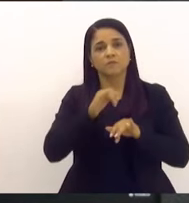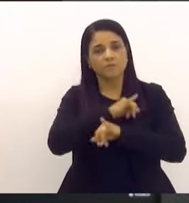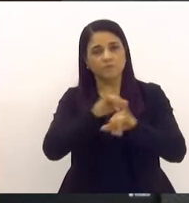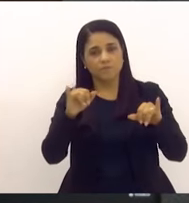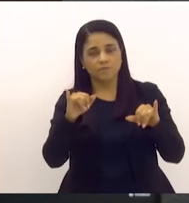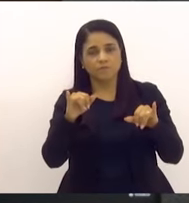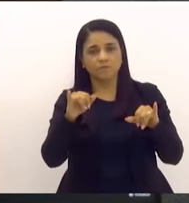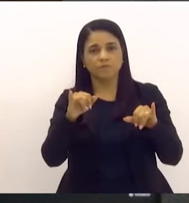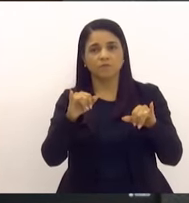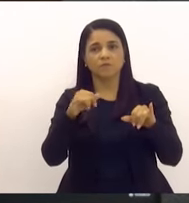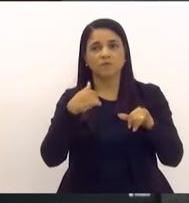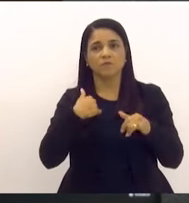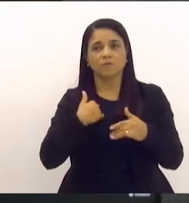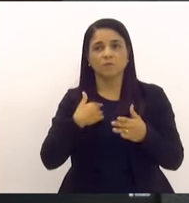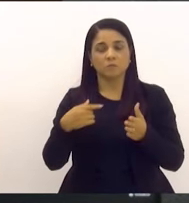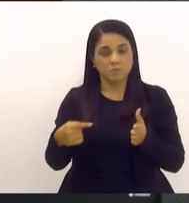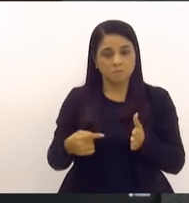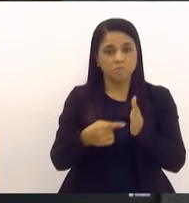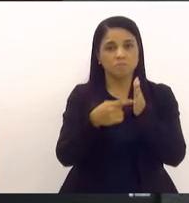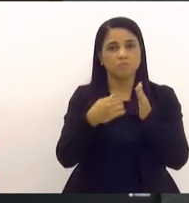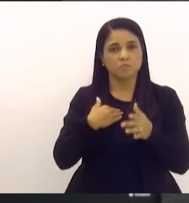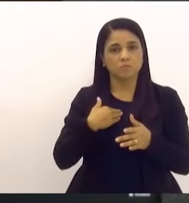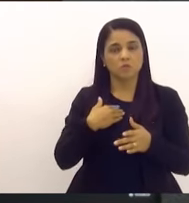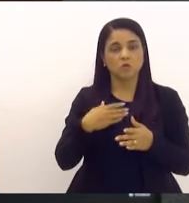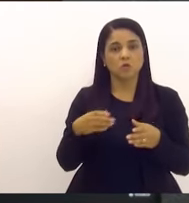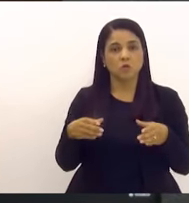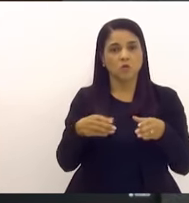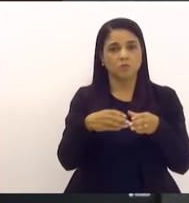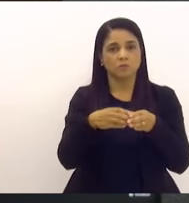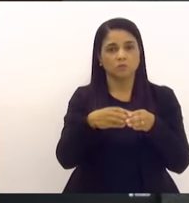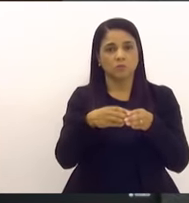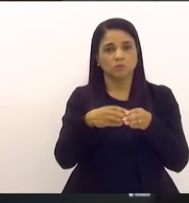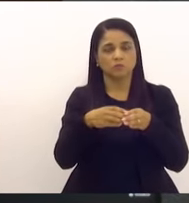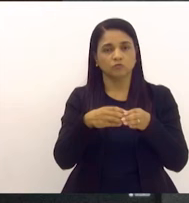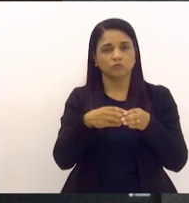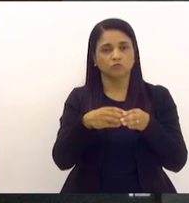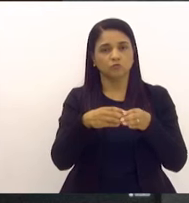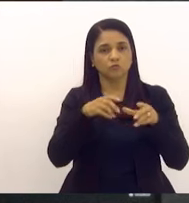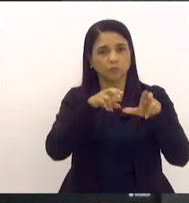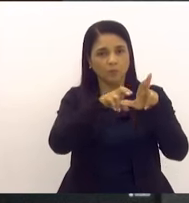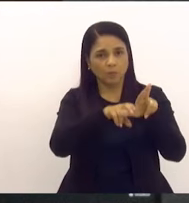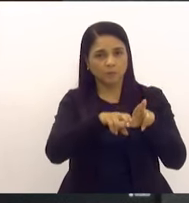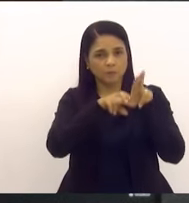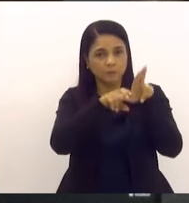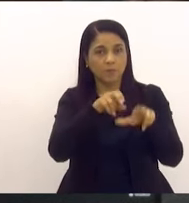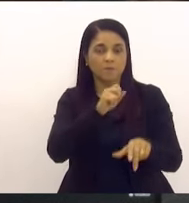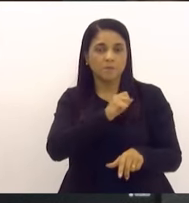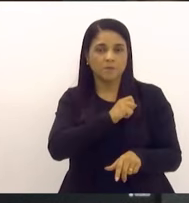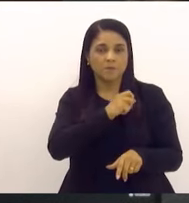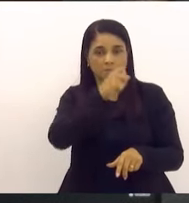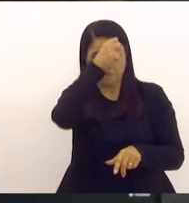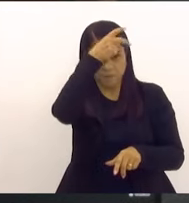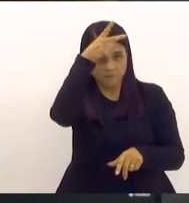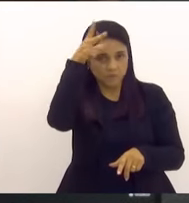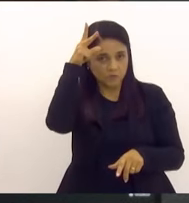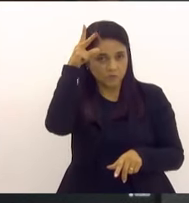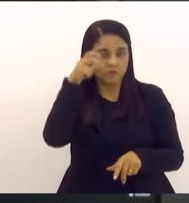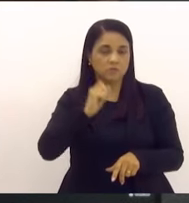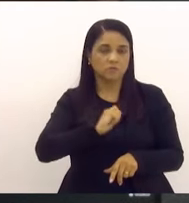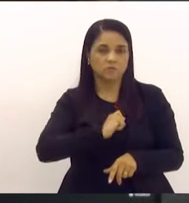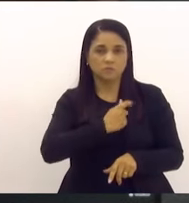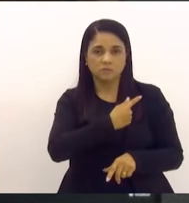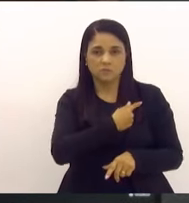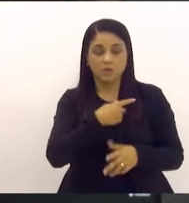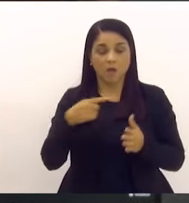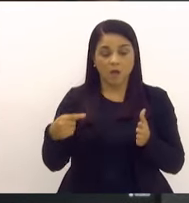fui acionado por uma comissão de umbandistas em relação à Prefeitura de São Gonçalo. A Prefeitura de São Gonçalo está